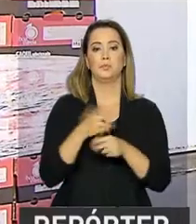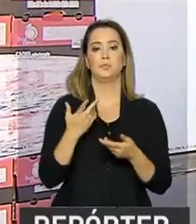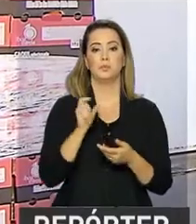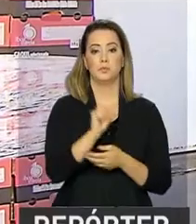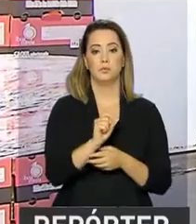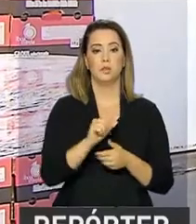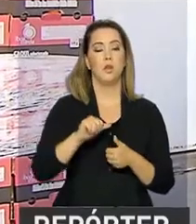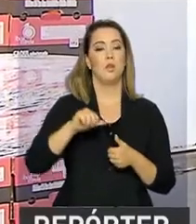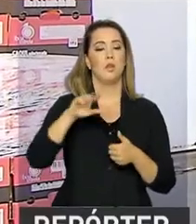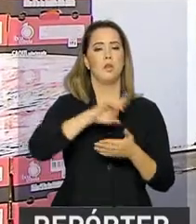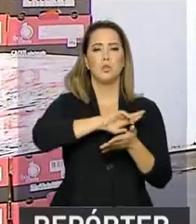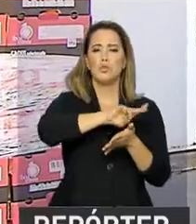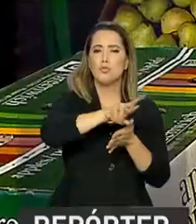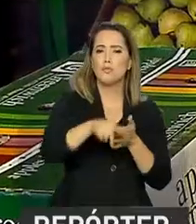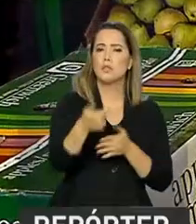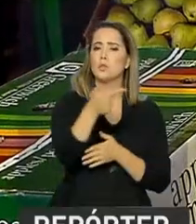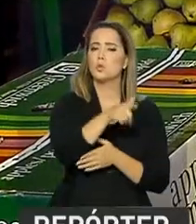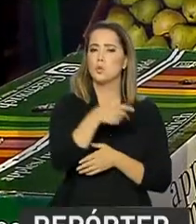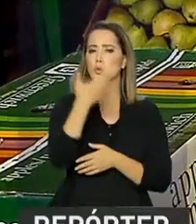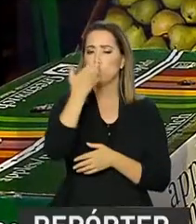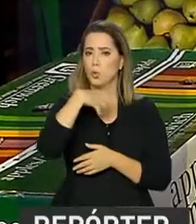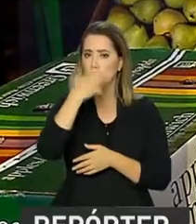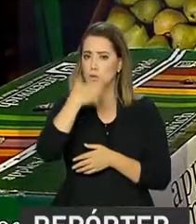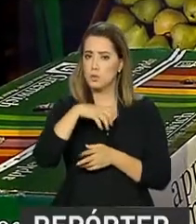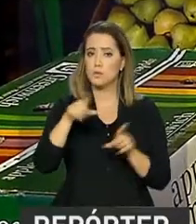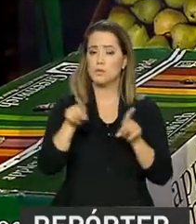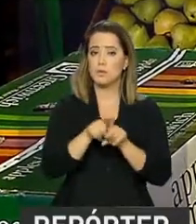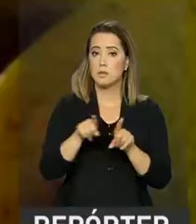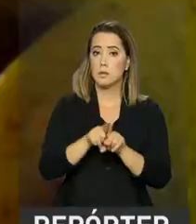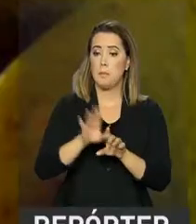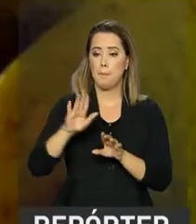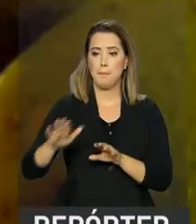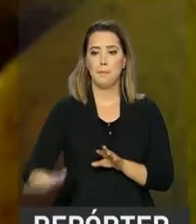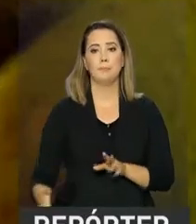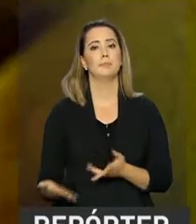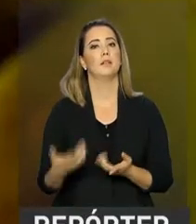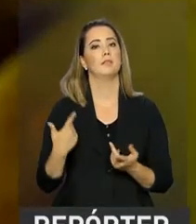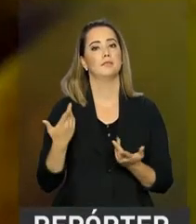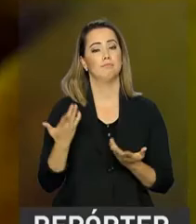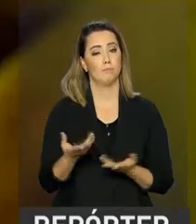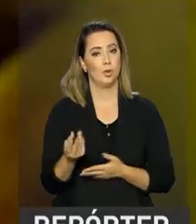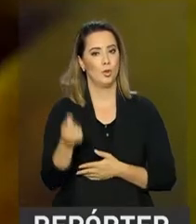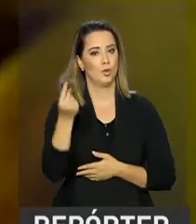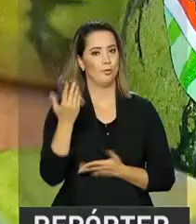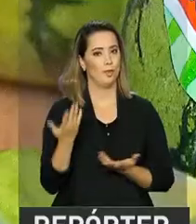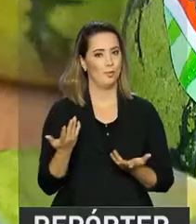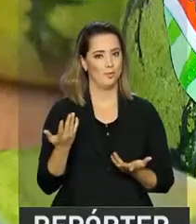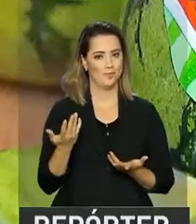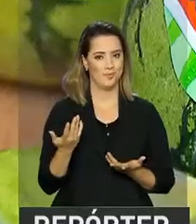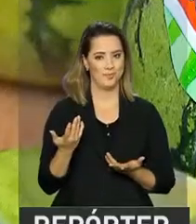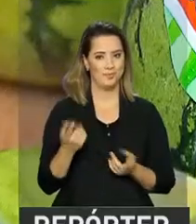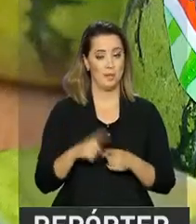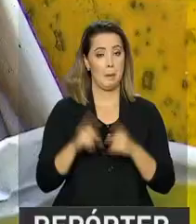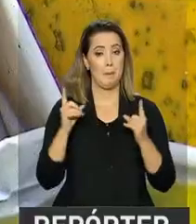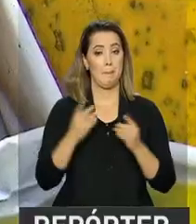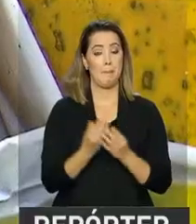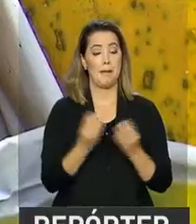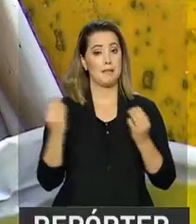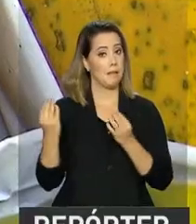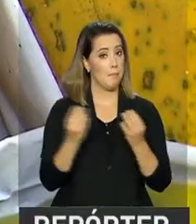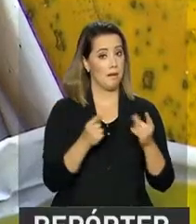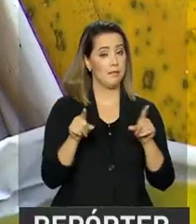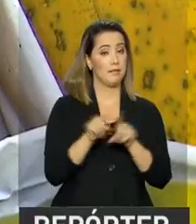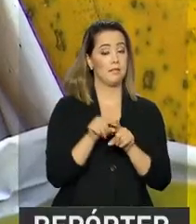tangerina pêssego e que o i também registraram queda nos preços praticados já melancia mamão